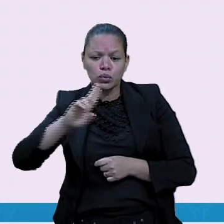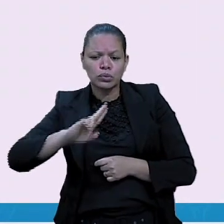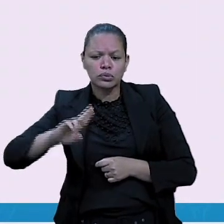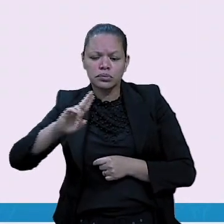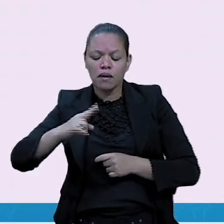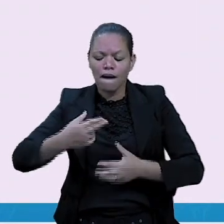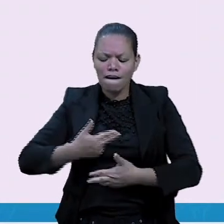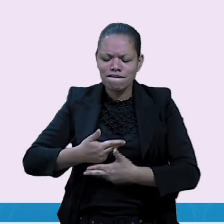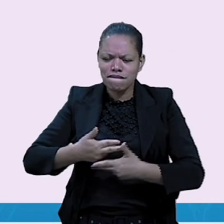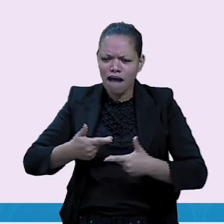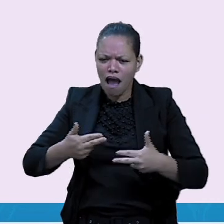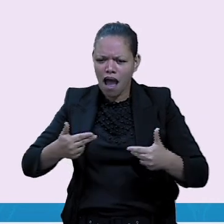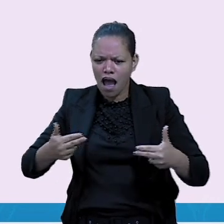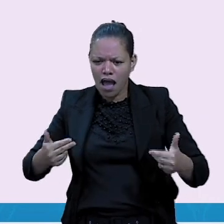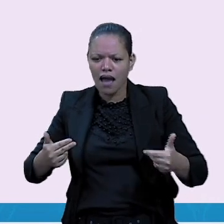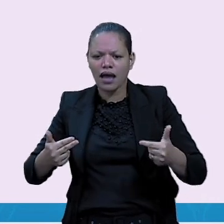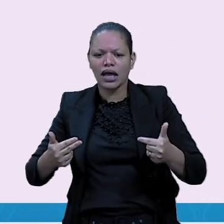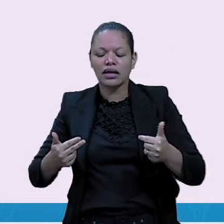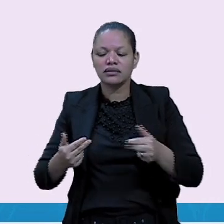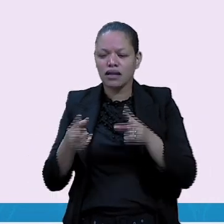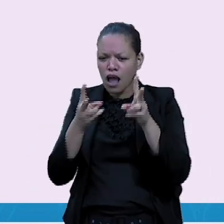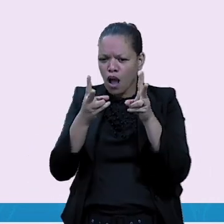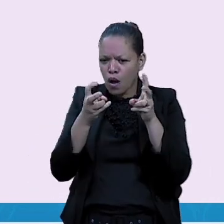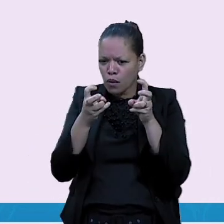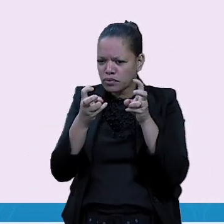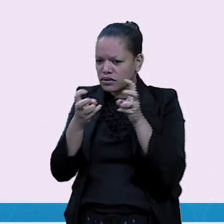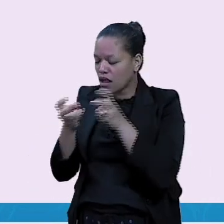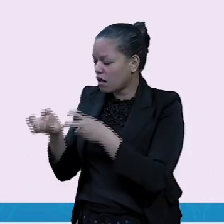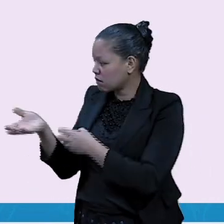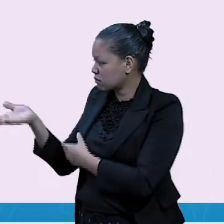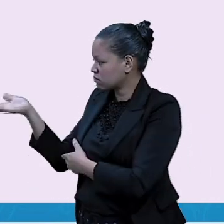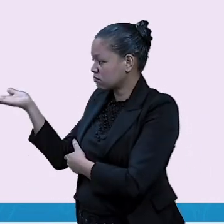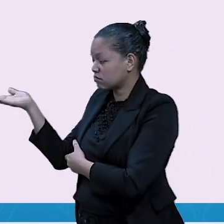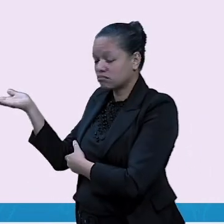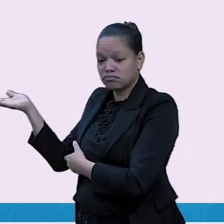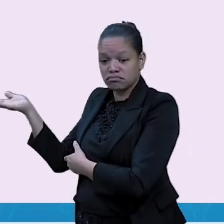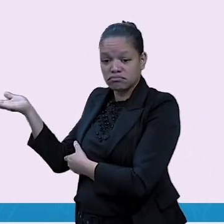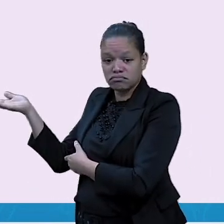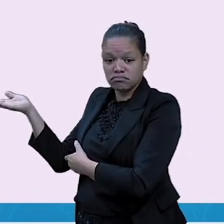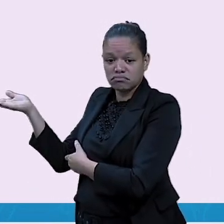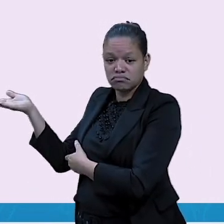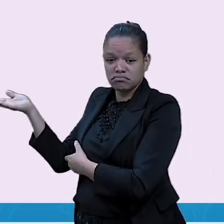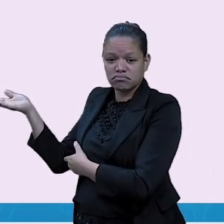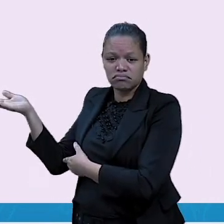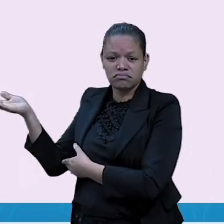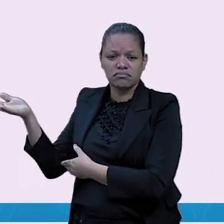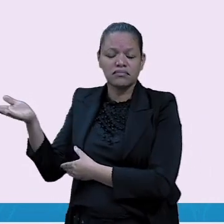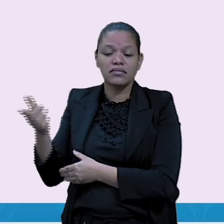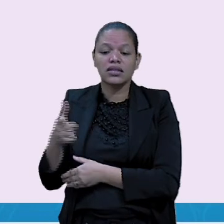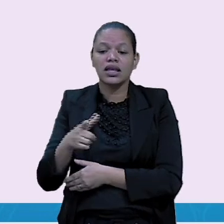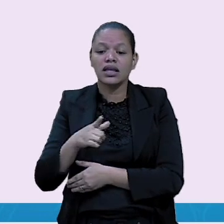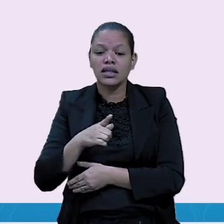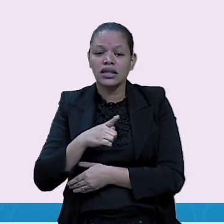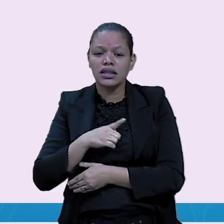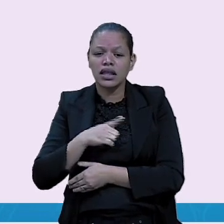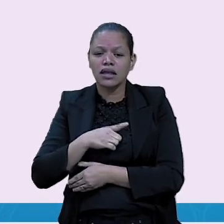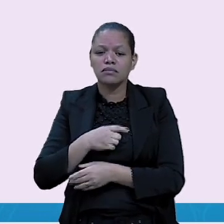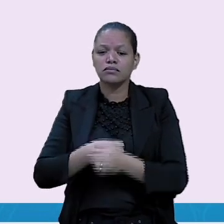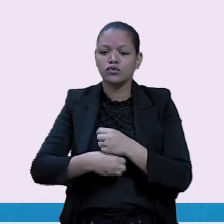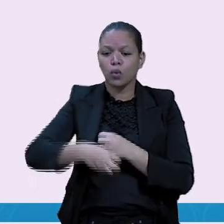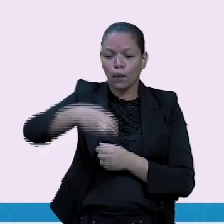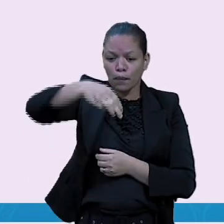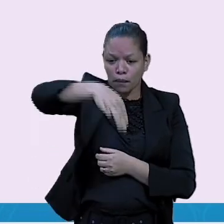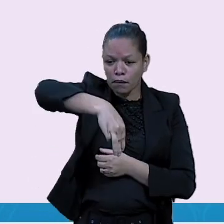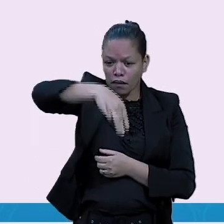instrumentos para medir comprimentos. Observe o método do lojista, que eles usam, né, para vender